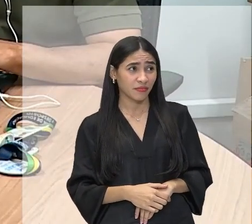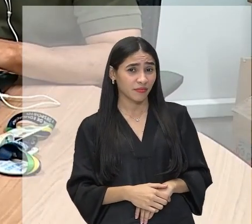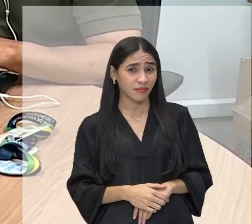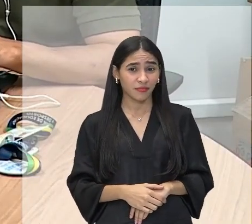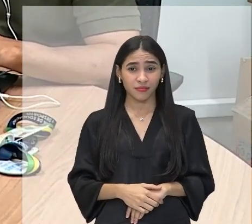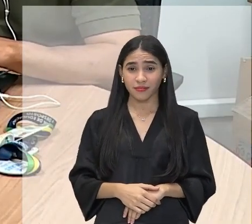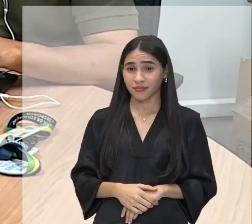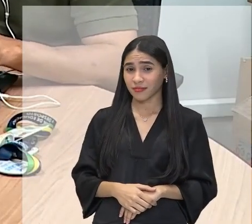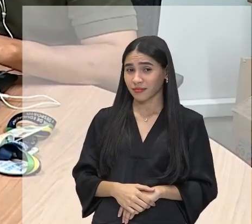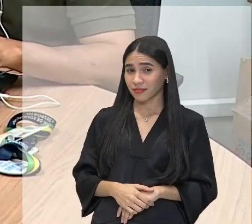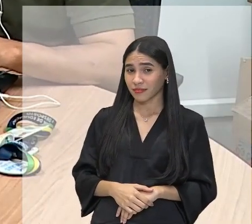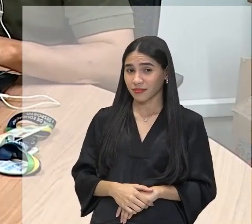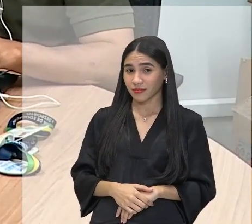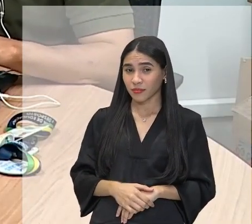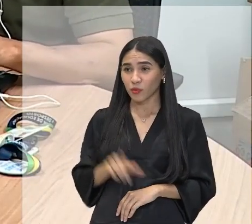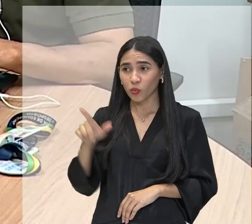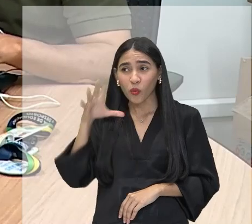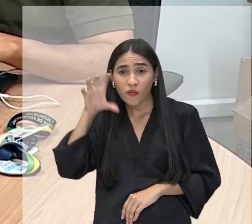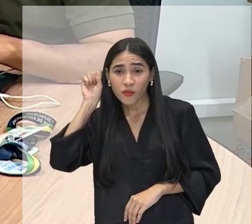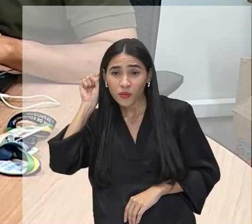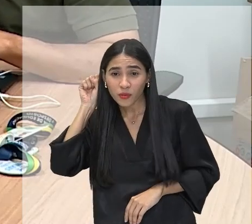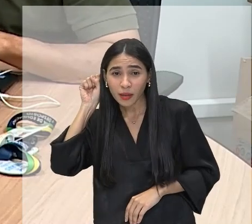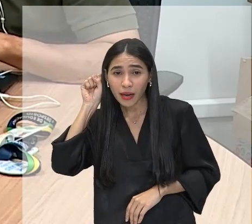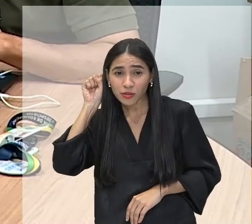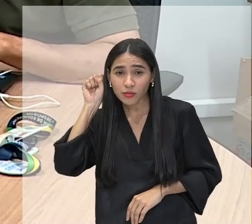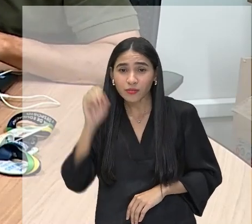Menino, você ouviu?